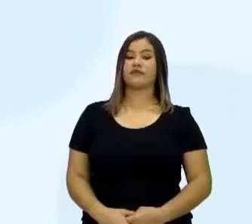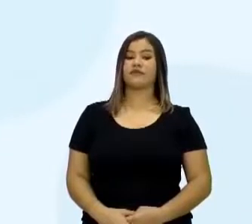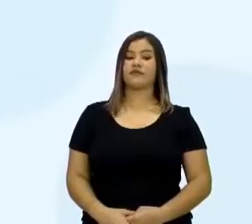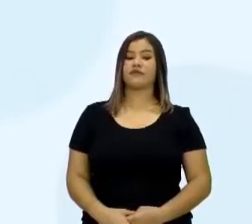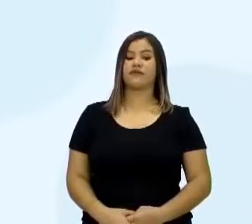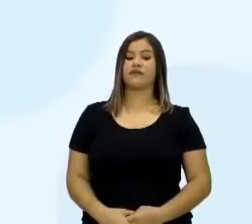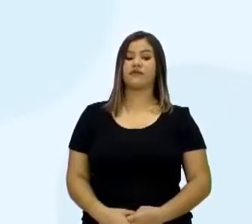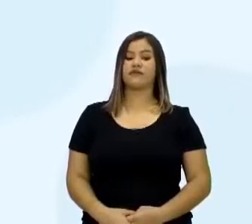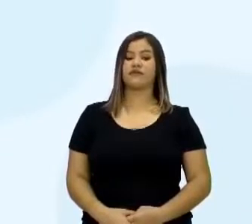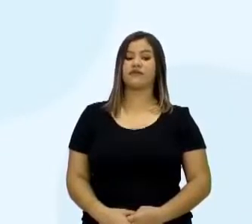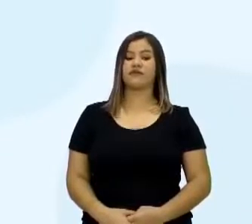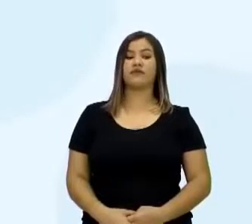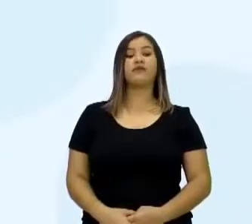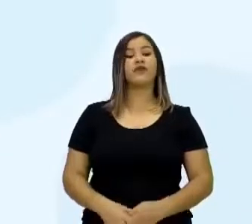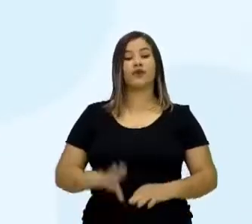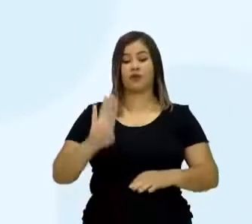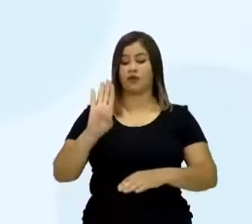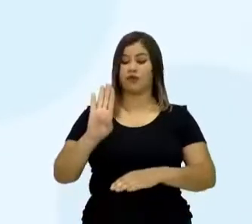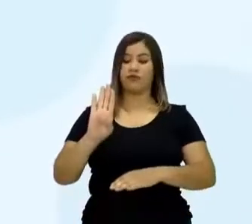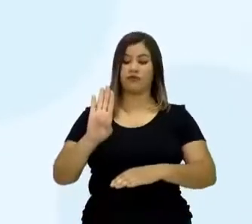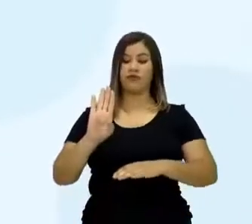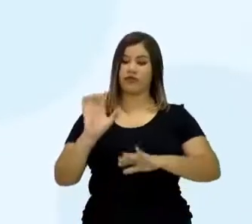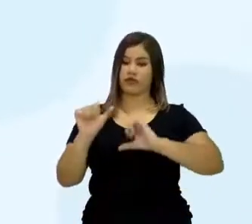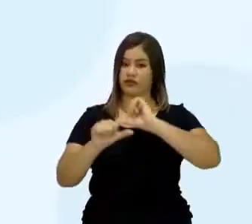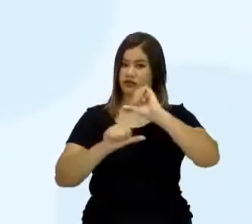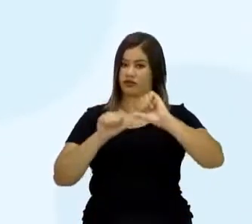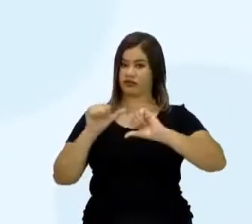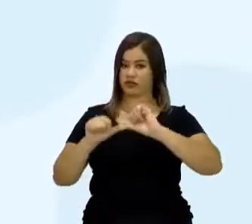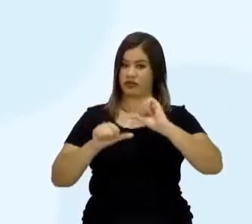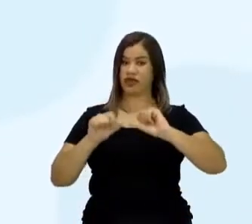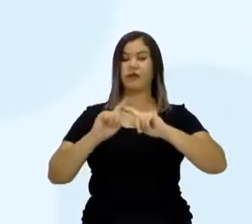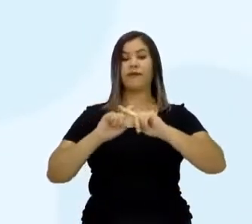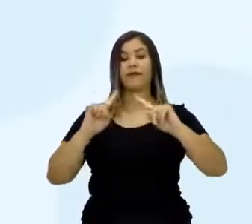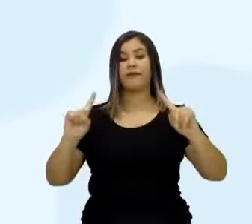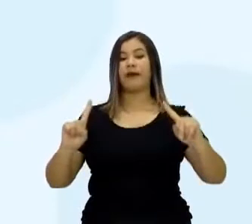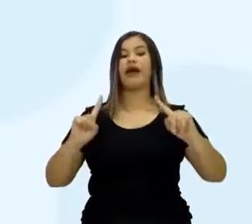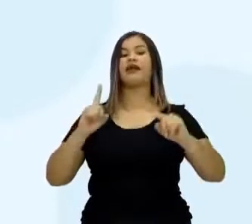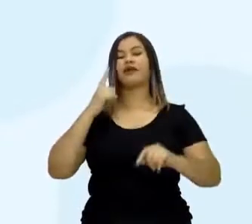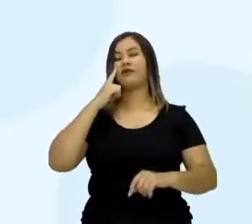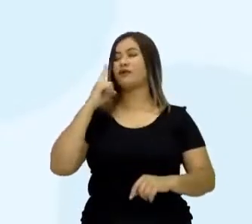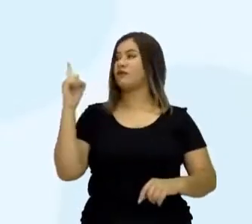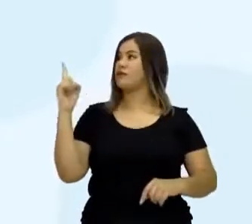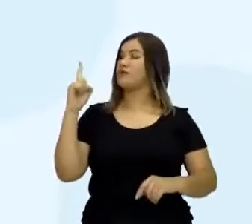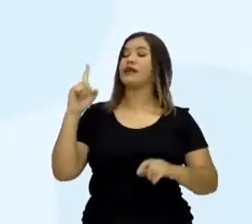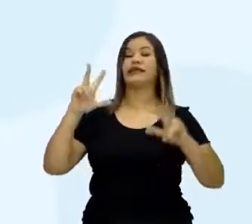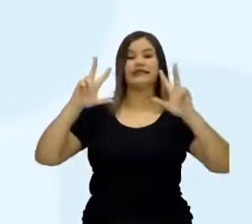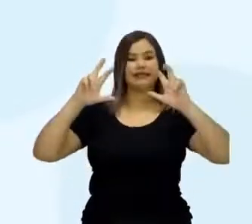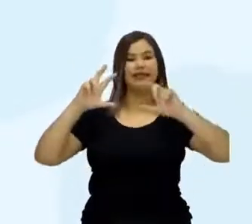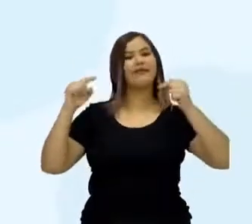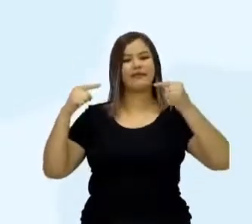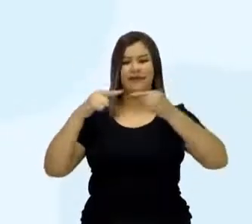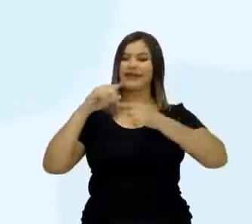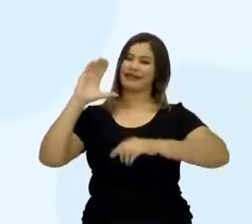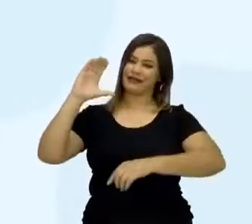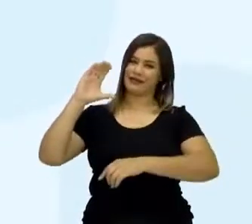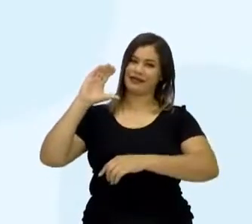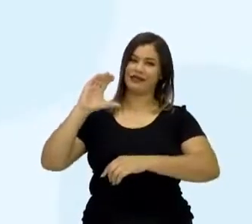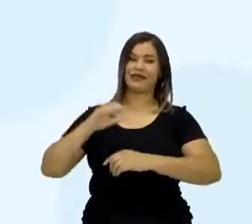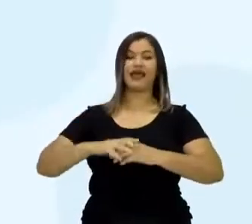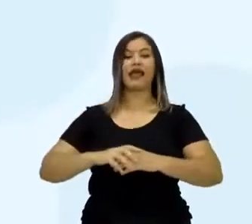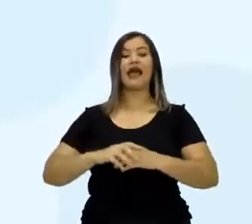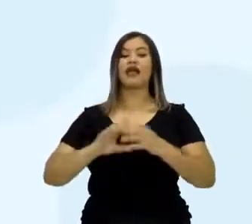B fora, porque a gente vai usar o B para o corpo, tá? Então, tá certinho. Primeiro, olha só a notícia. Telefonia 5G deve conectar